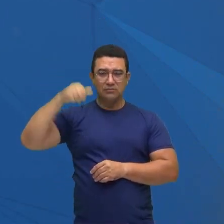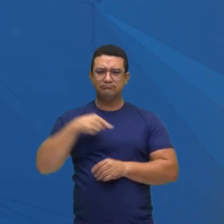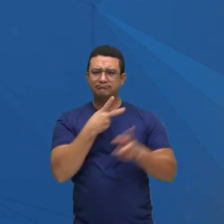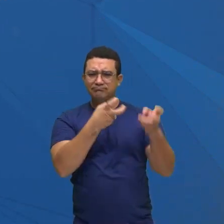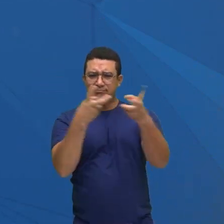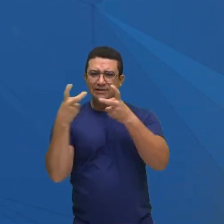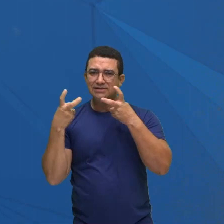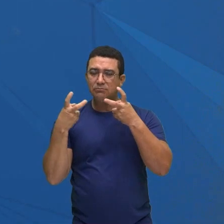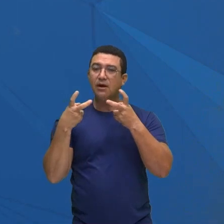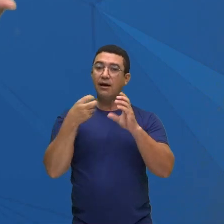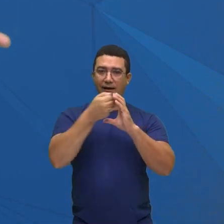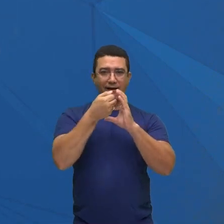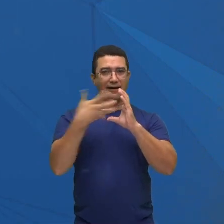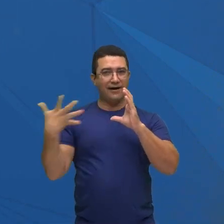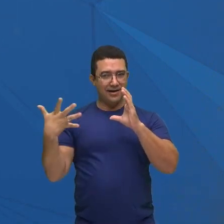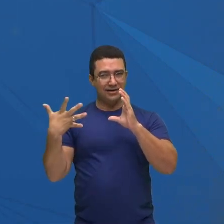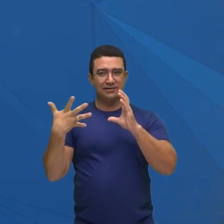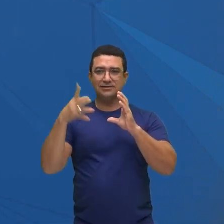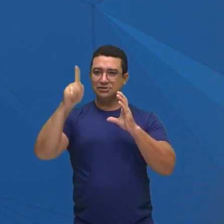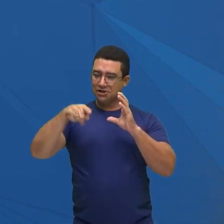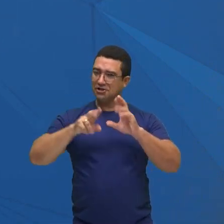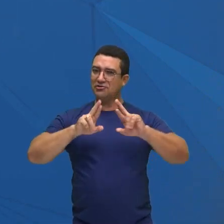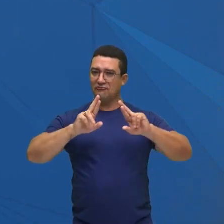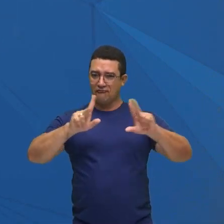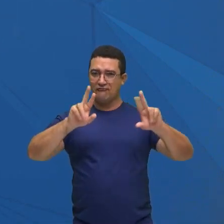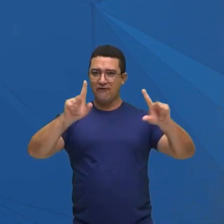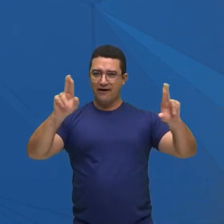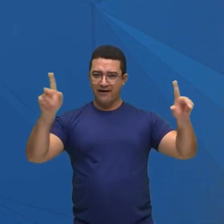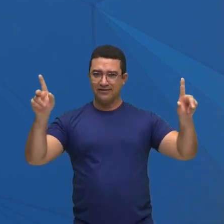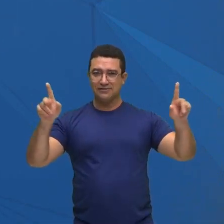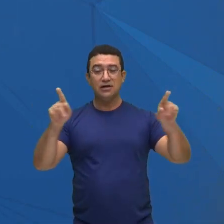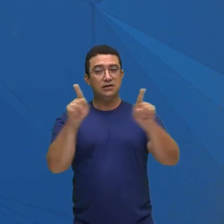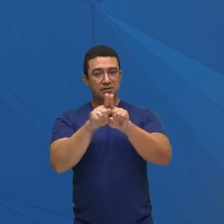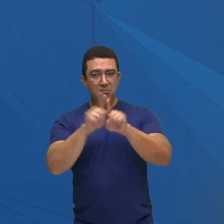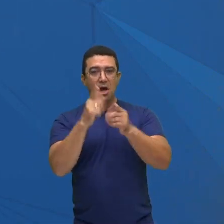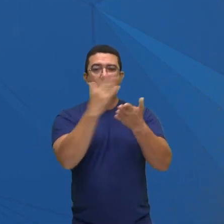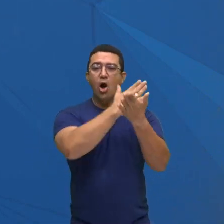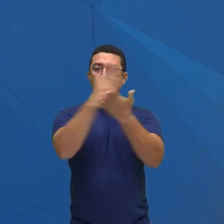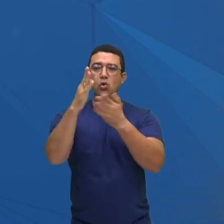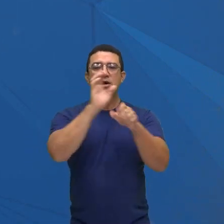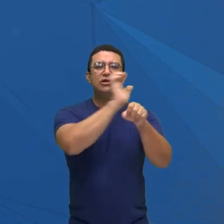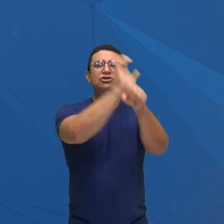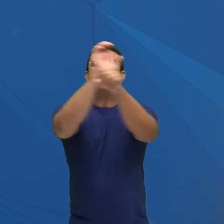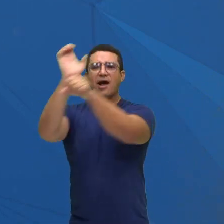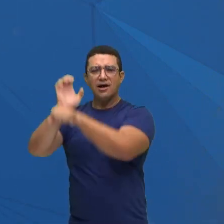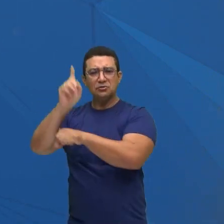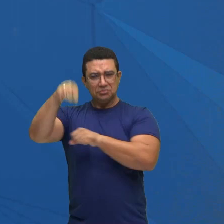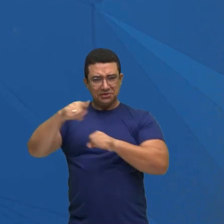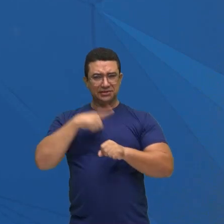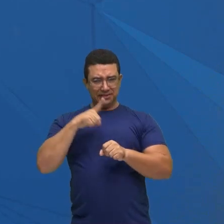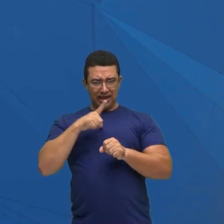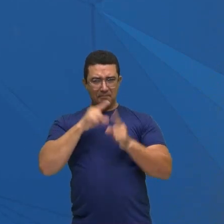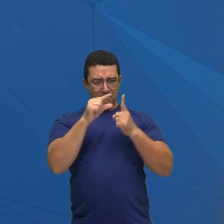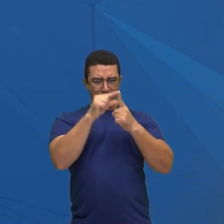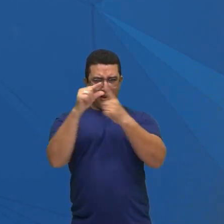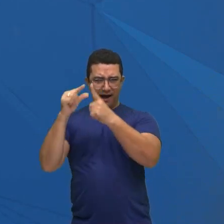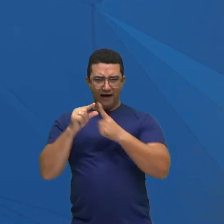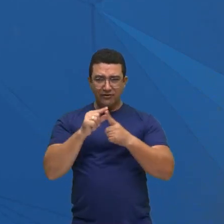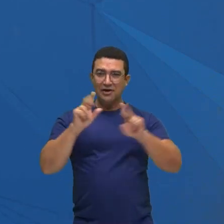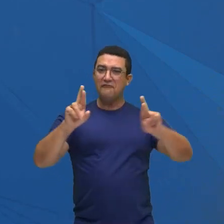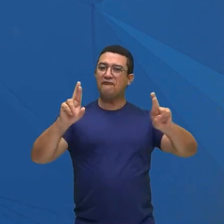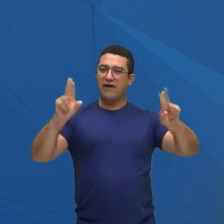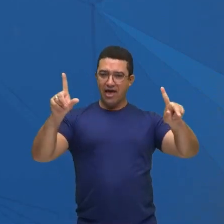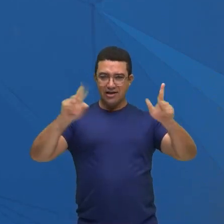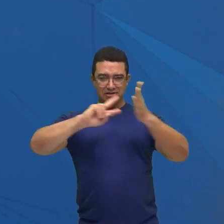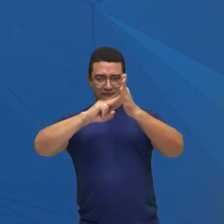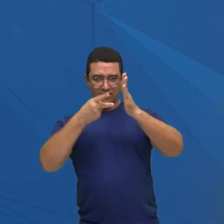ali, né, que tem características diferentes e com certeza existem termos de quem é de outro estado que é muito mais familiarizado com que o nosso, né, quando